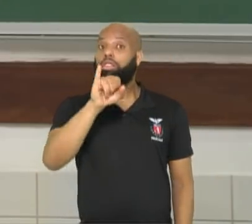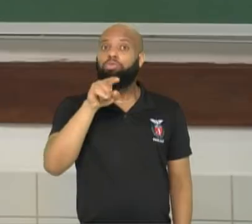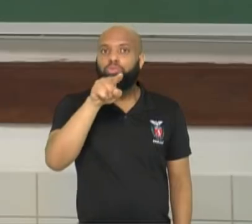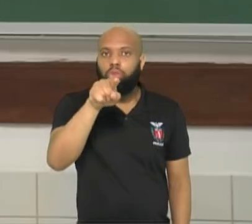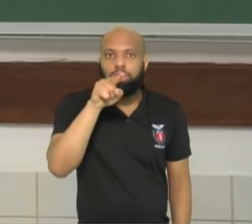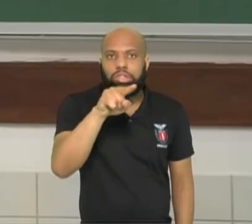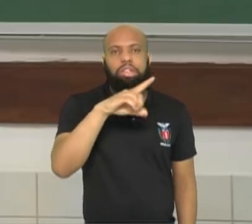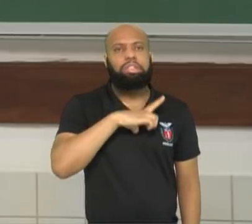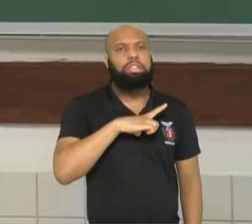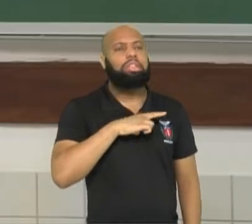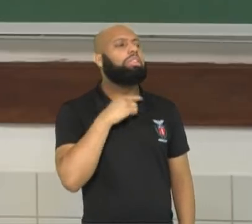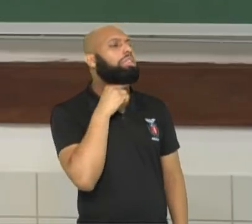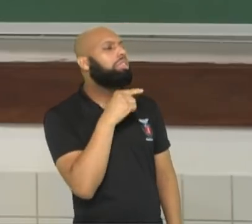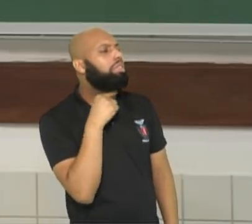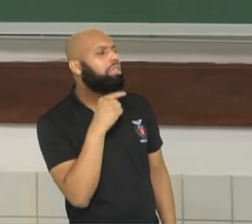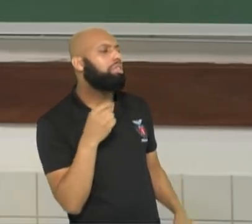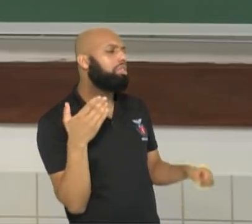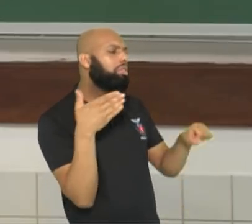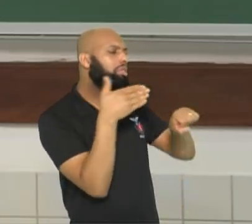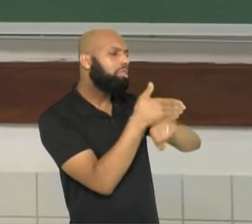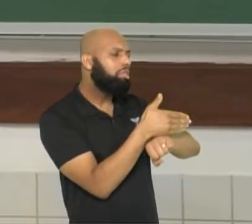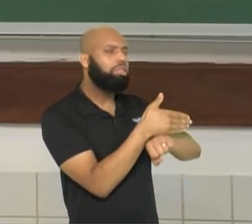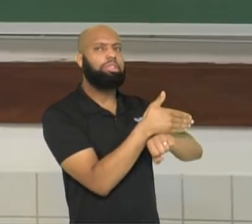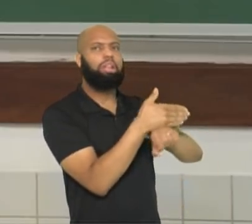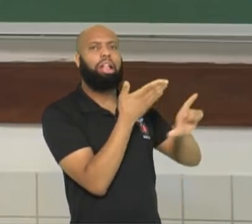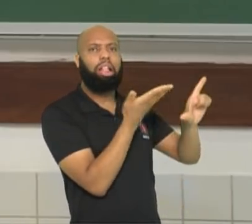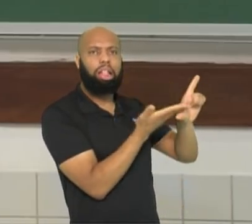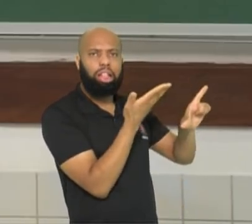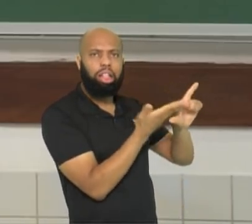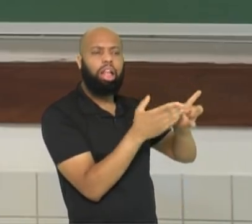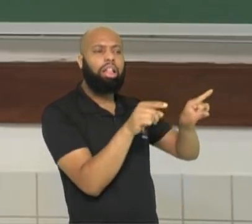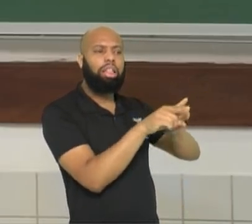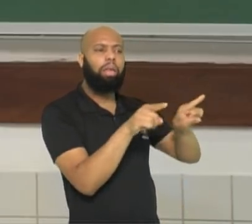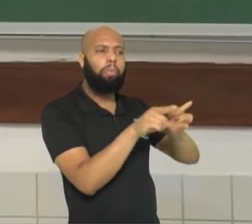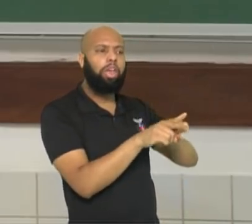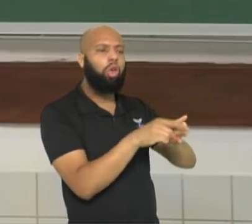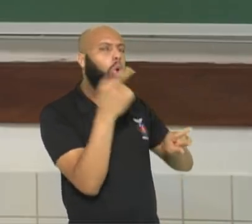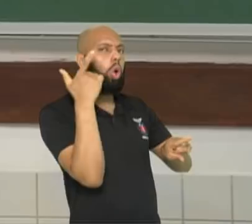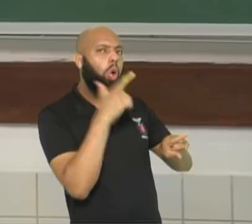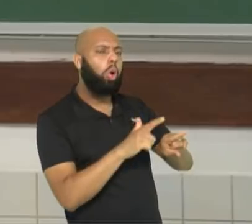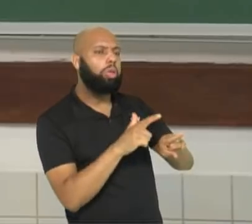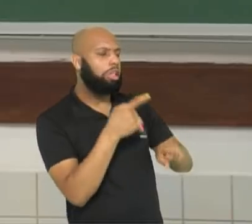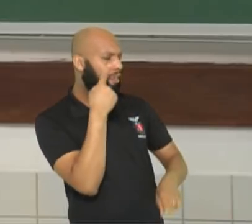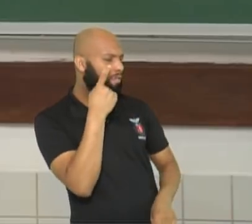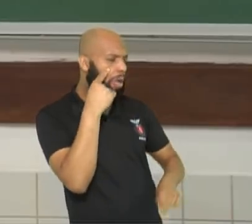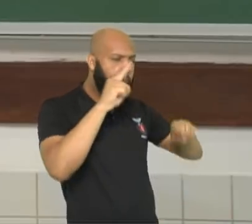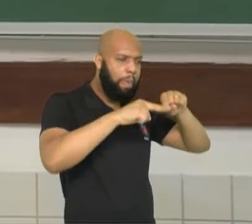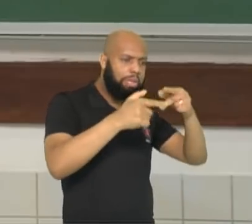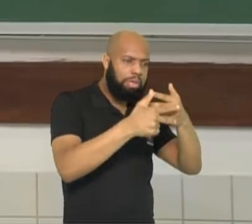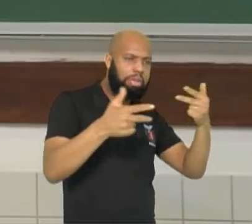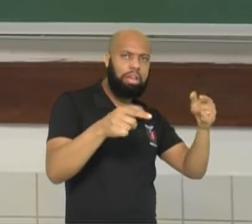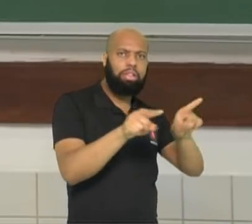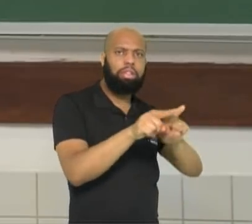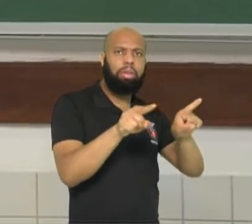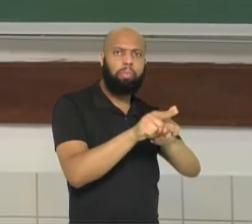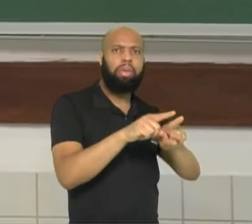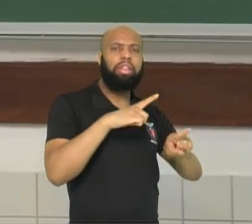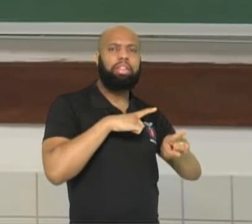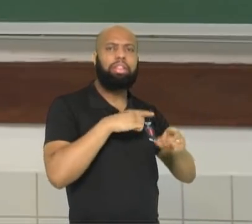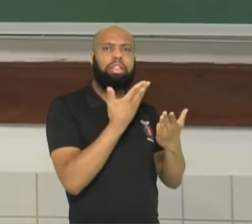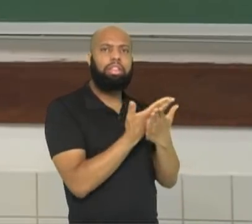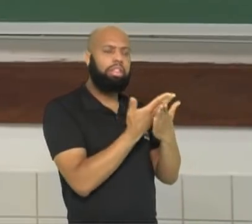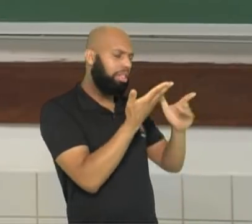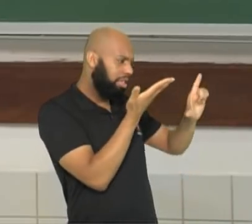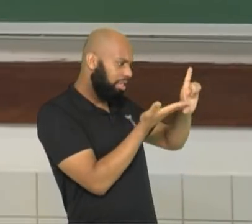está tendo alguma dificuldade em pegar os materiais, em acompanhar as aulas pelo